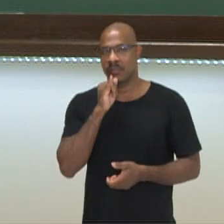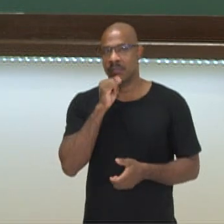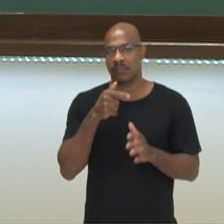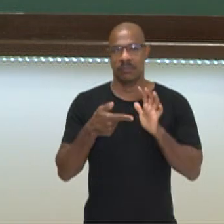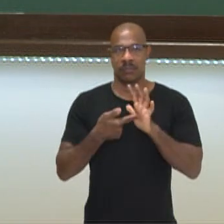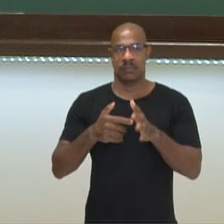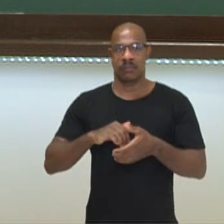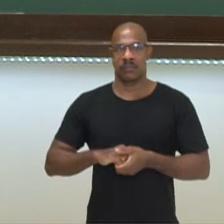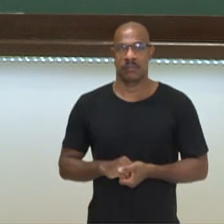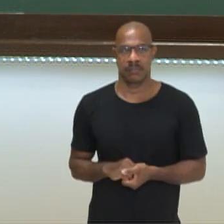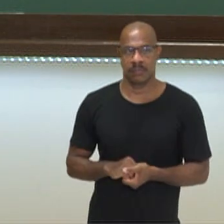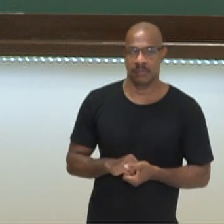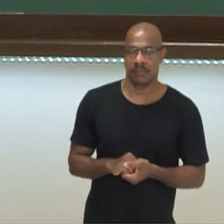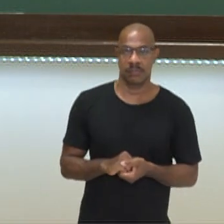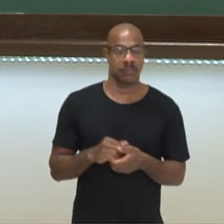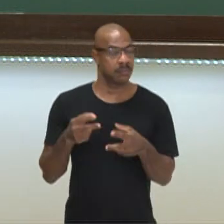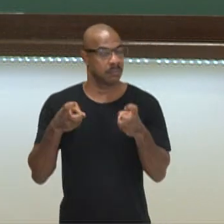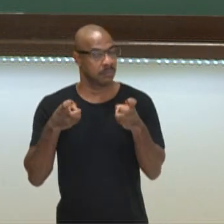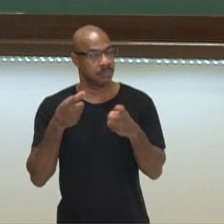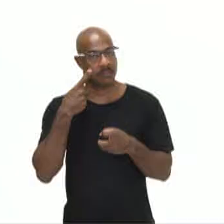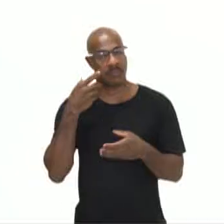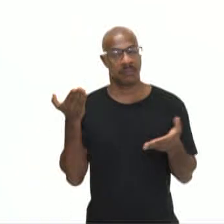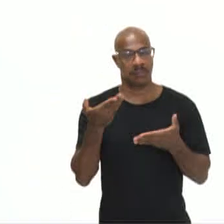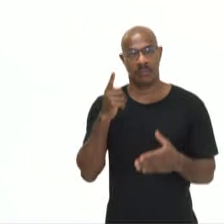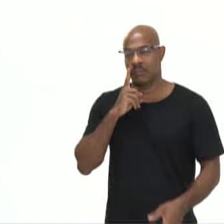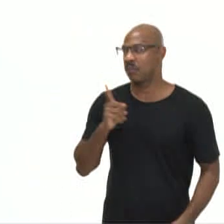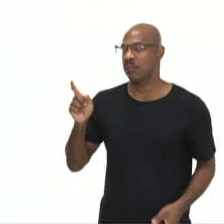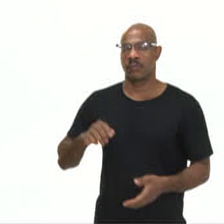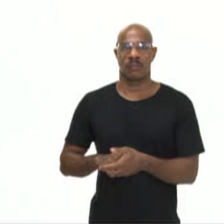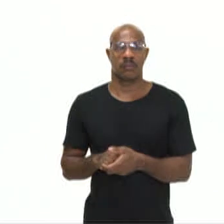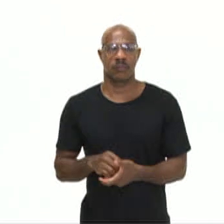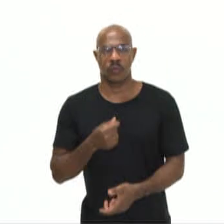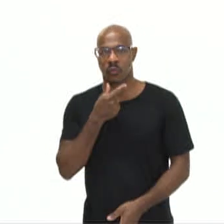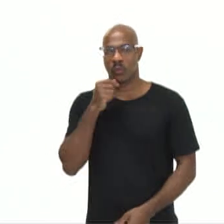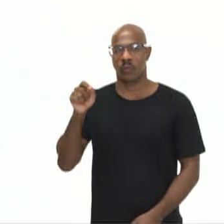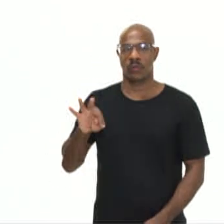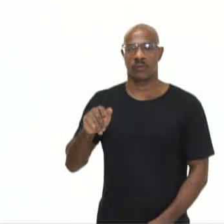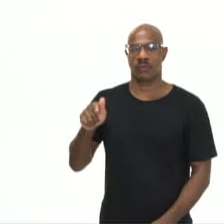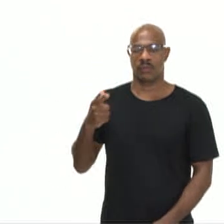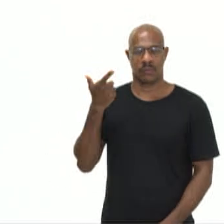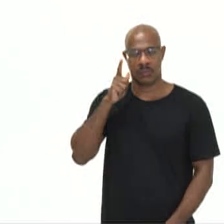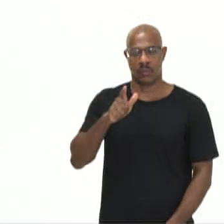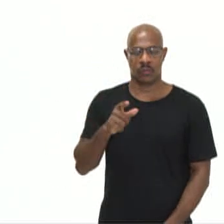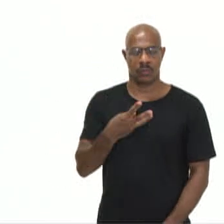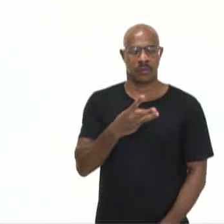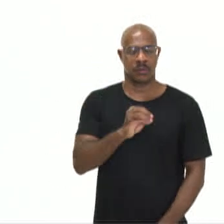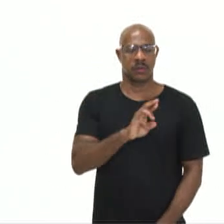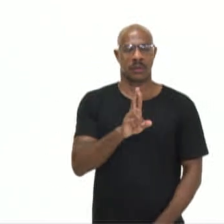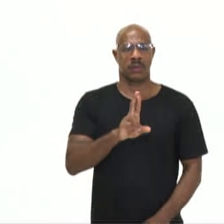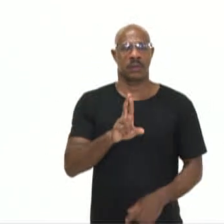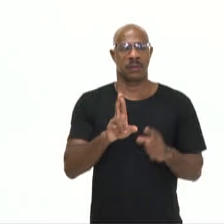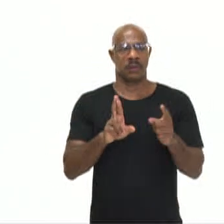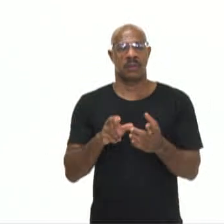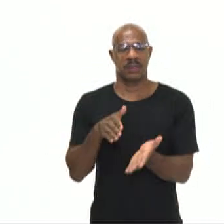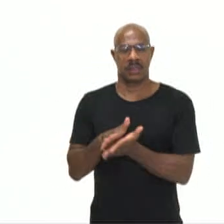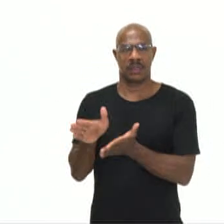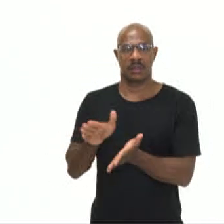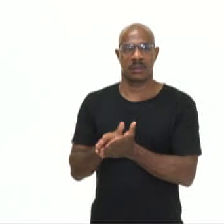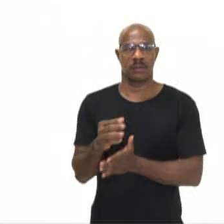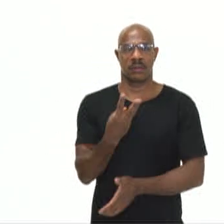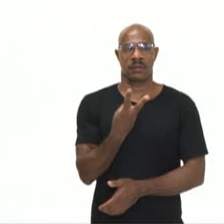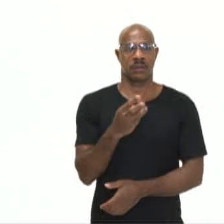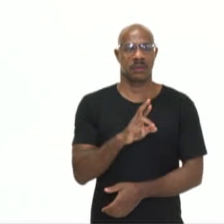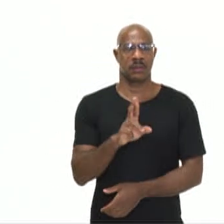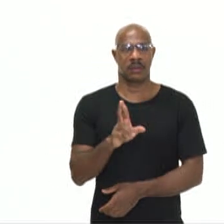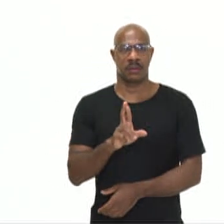problema aqui, ó. Presta bastante atenção. Tiago ganhou R$ 30 de seu avô, gastou R$ 3 na compra